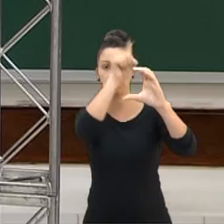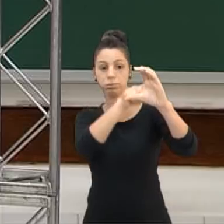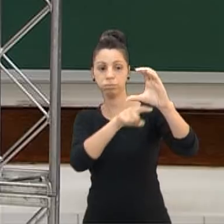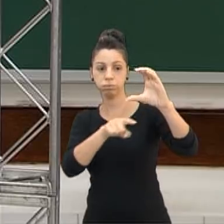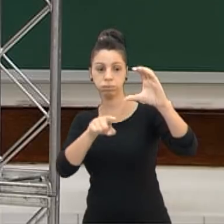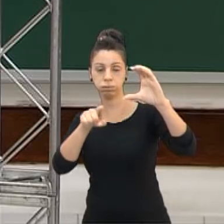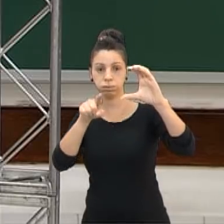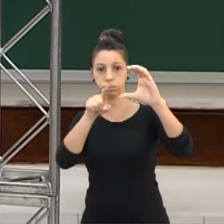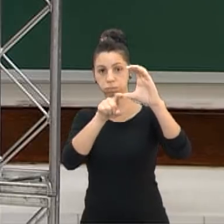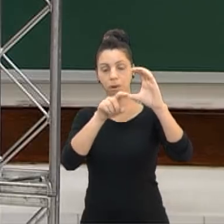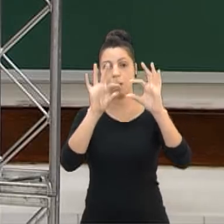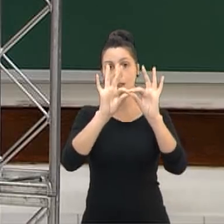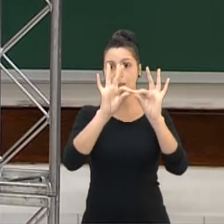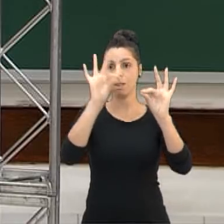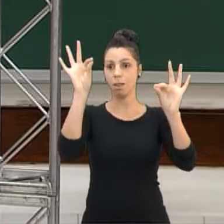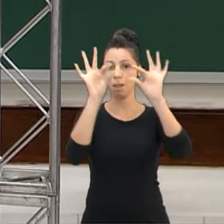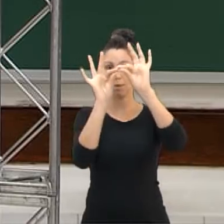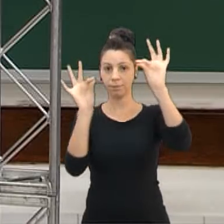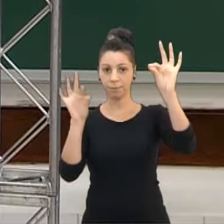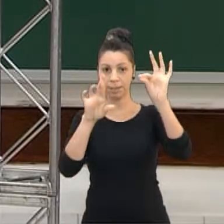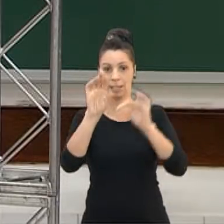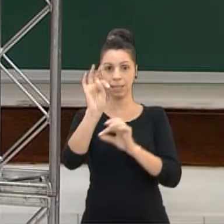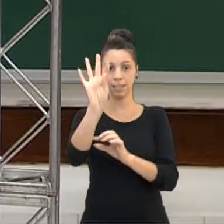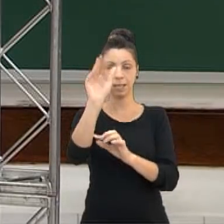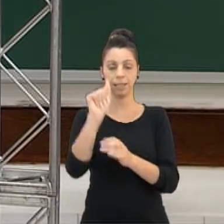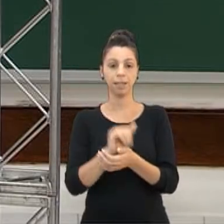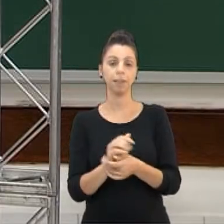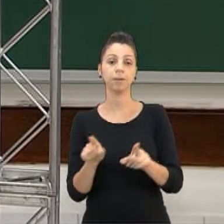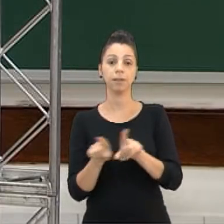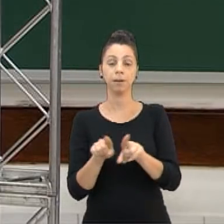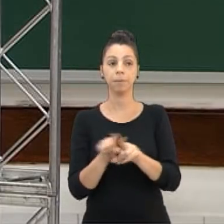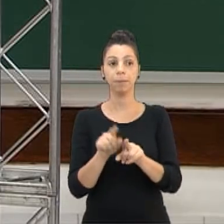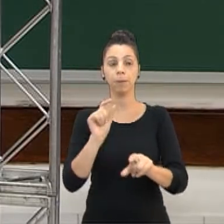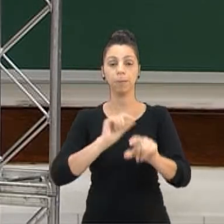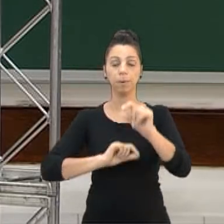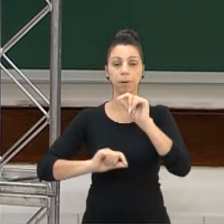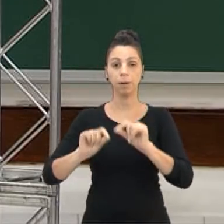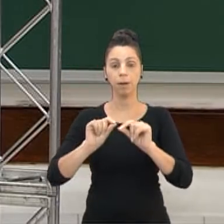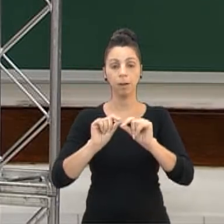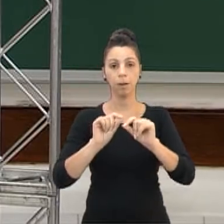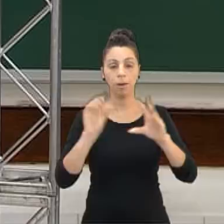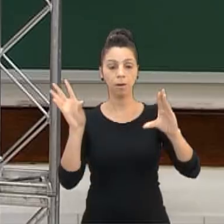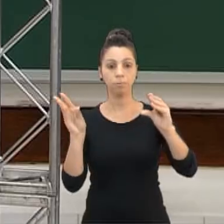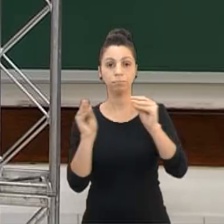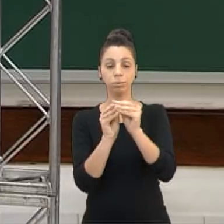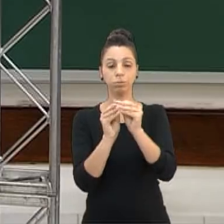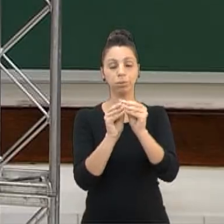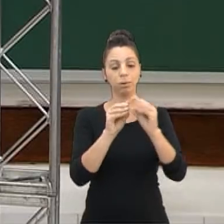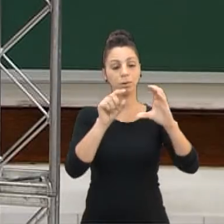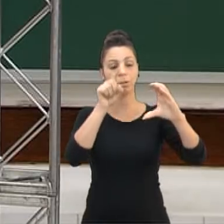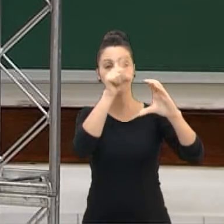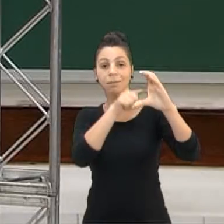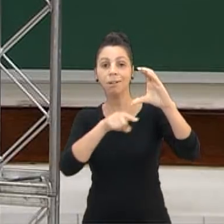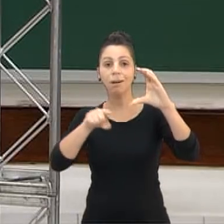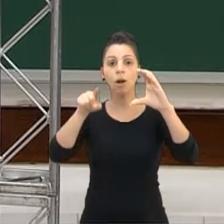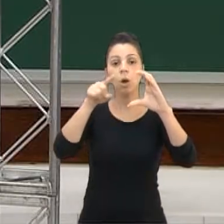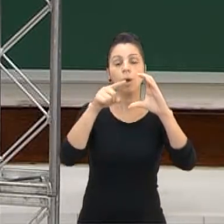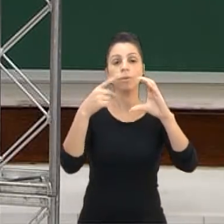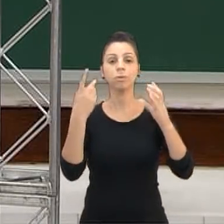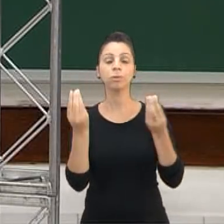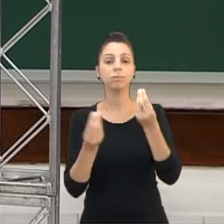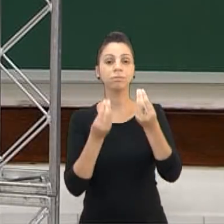uma circunferência. Através de cálculos, verificamos suas propriedades. Muito bem,